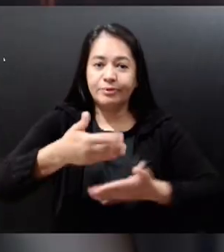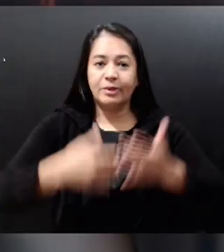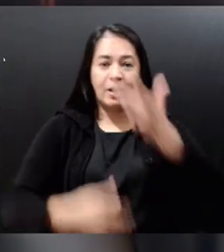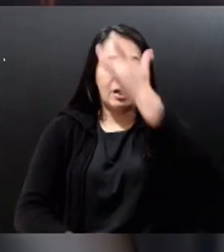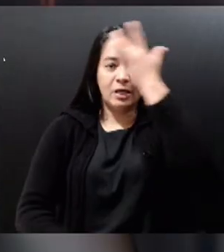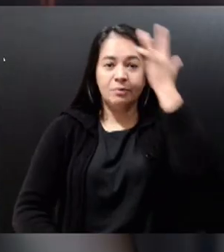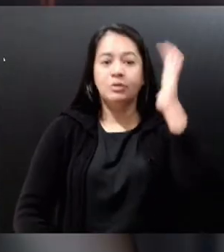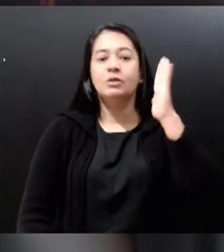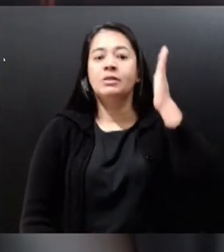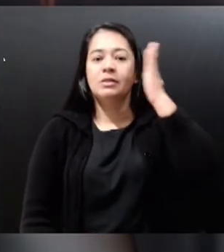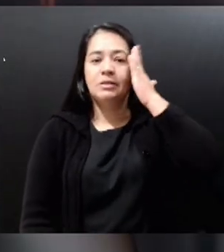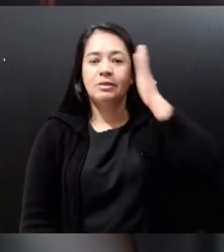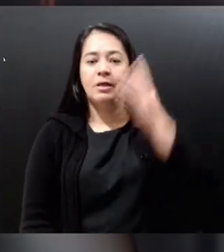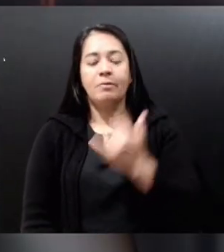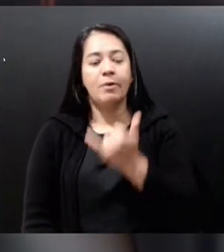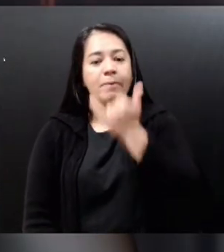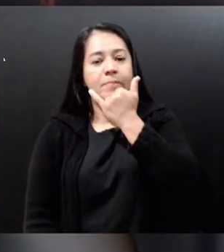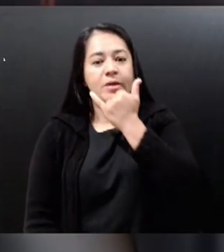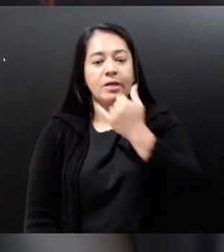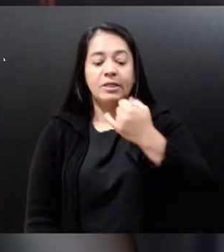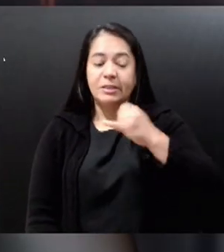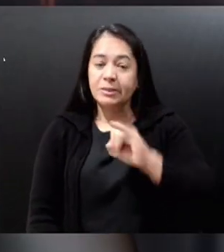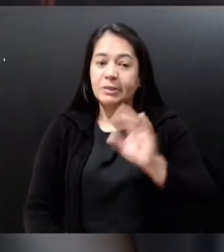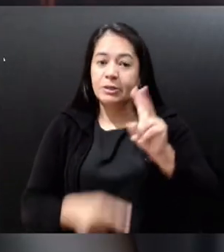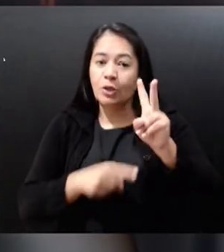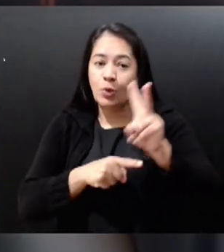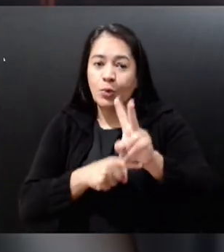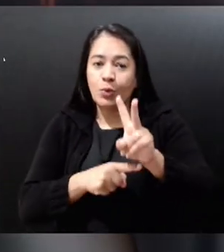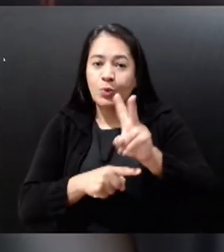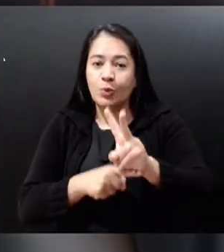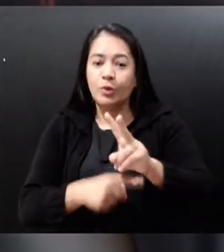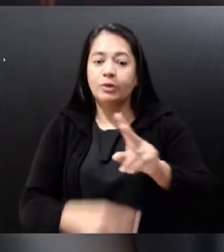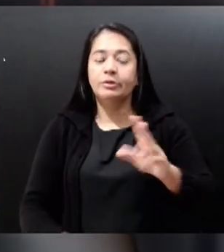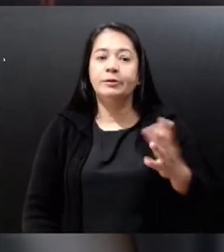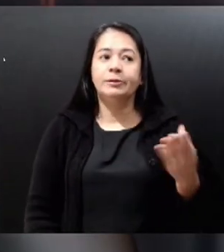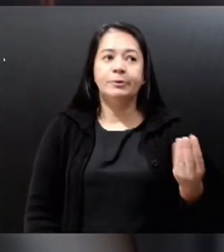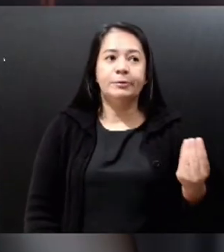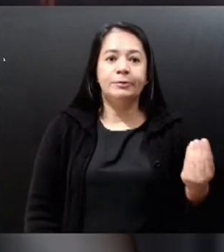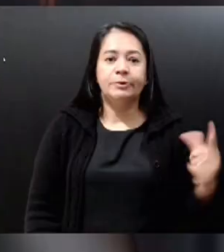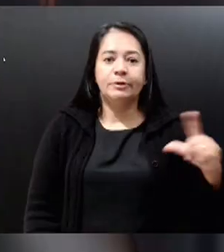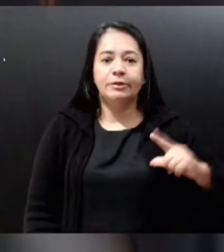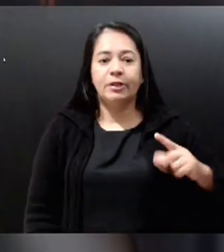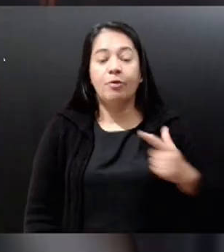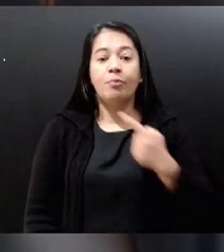um cuidado, quando existe uma vontade de ver o outro